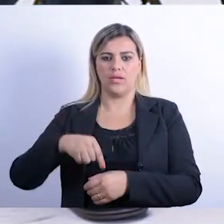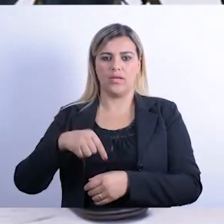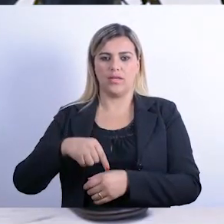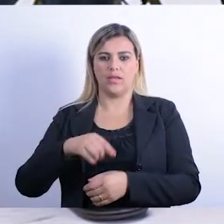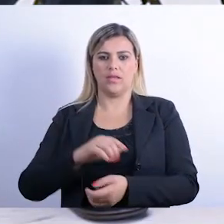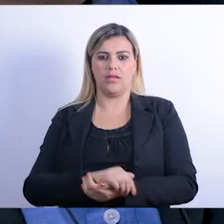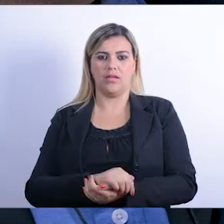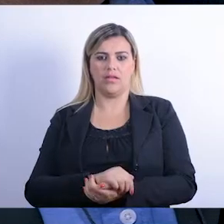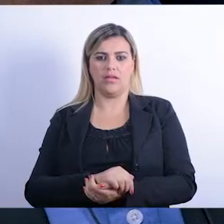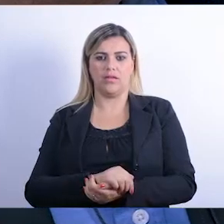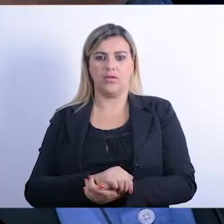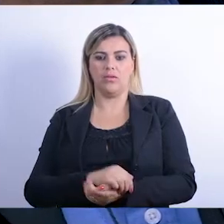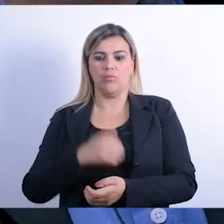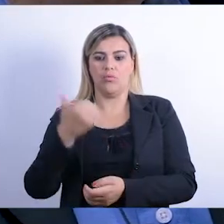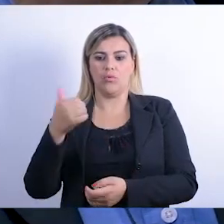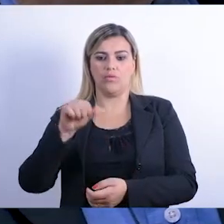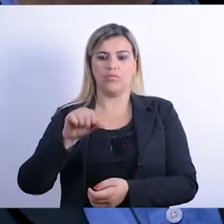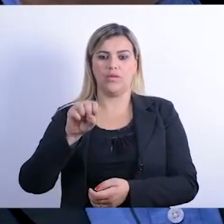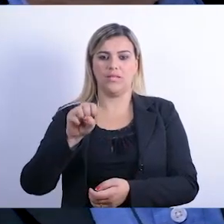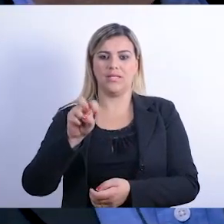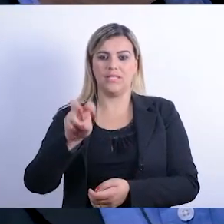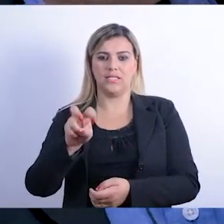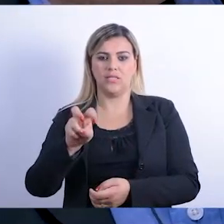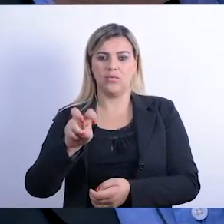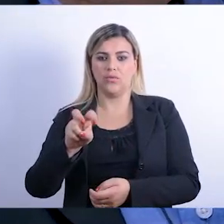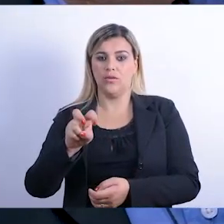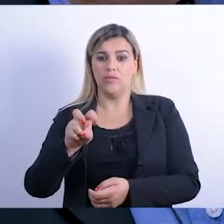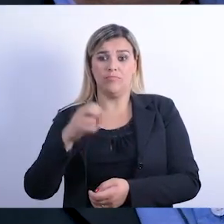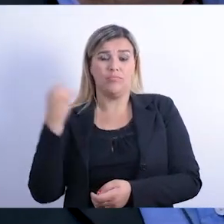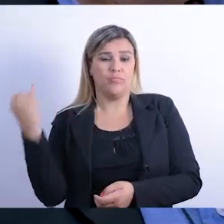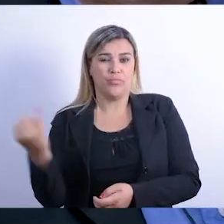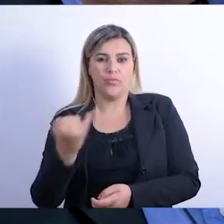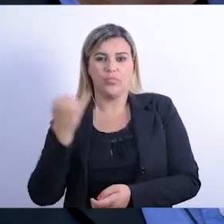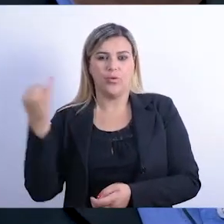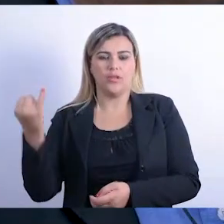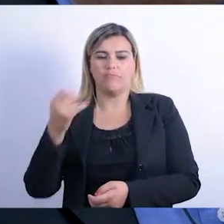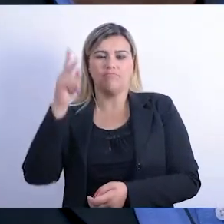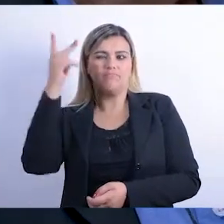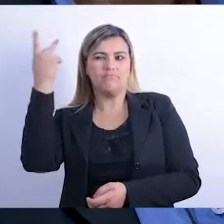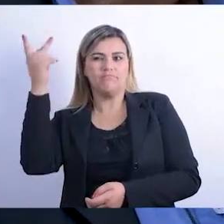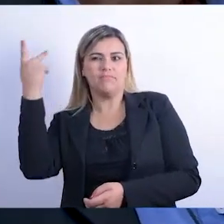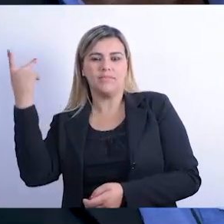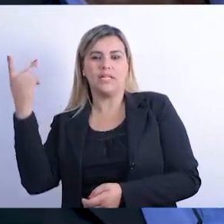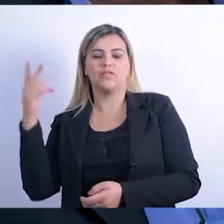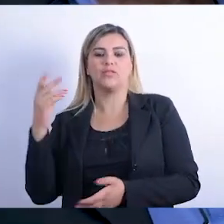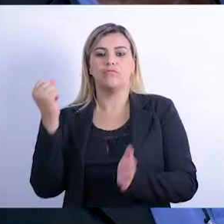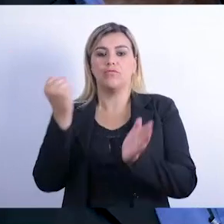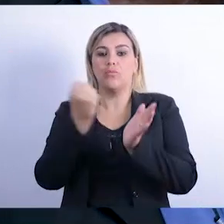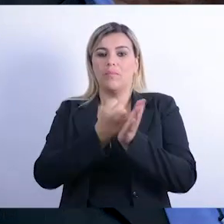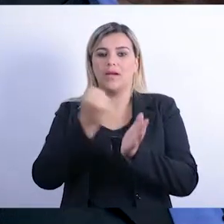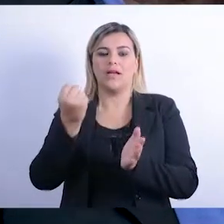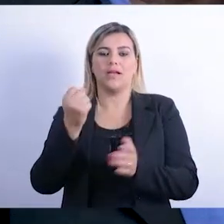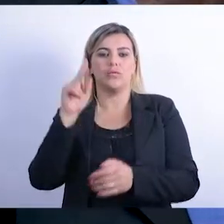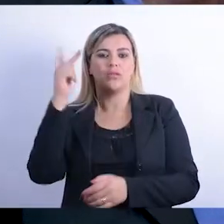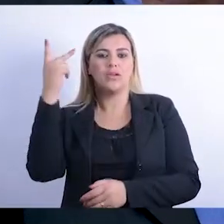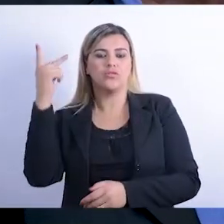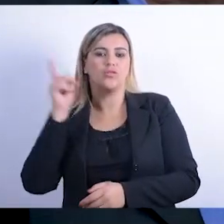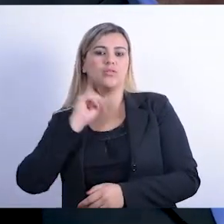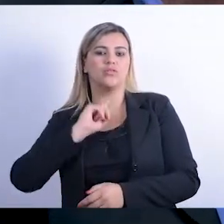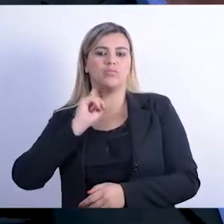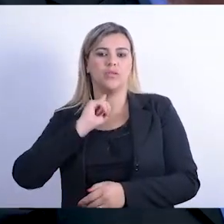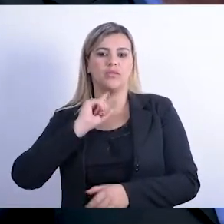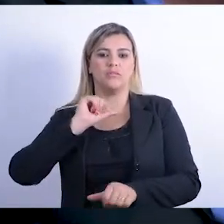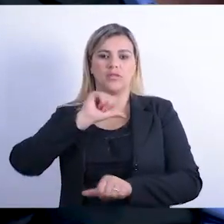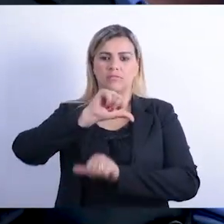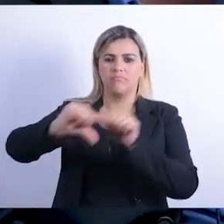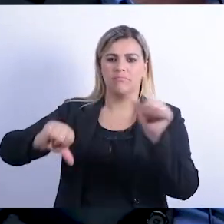de Fisioterapia aqui, e o marco foi o de 85, considerado por todos como um grande evento no Brasil, não só para Minas,